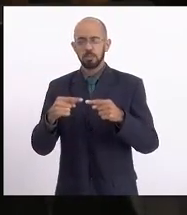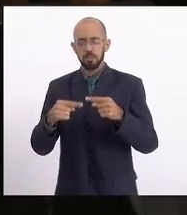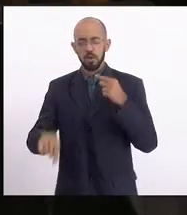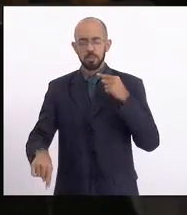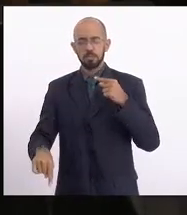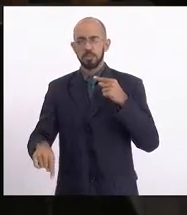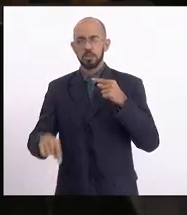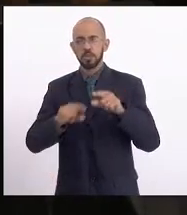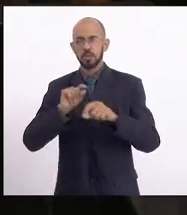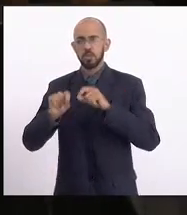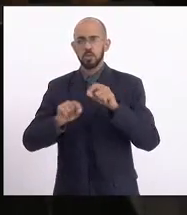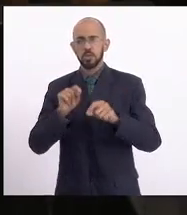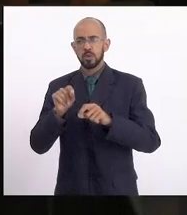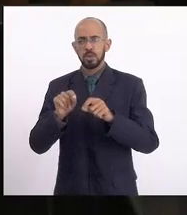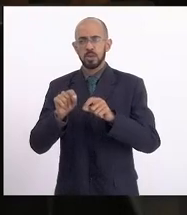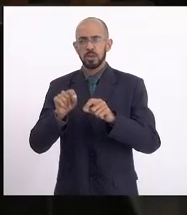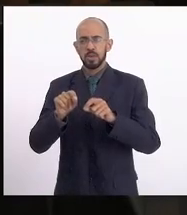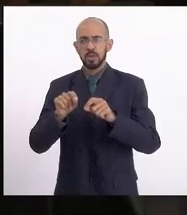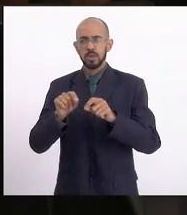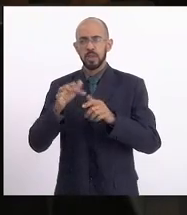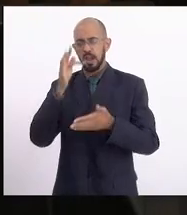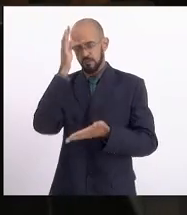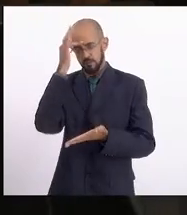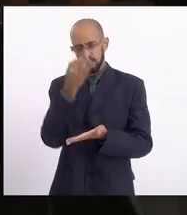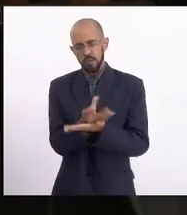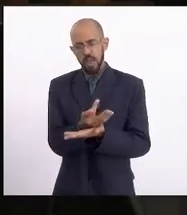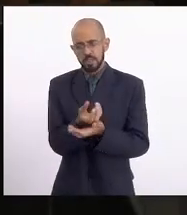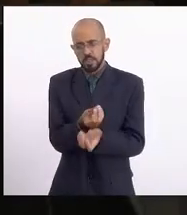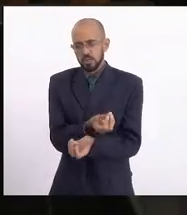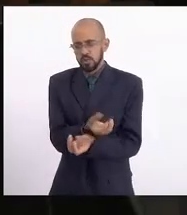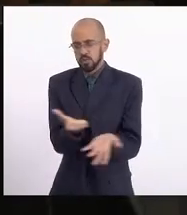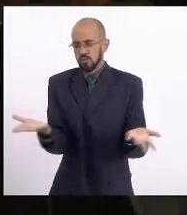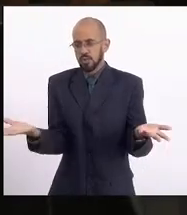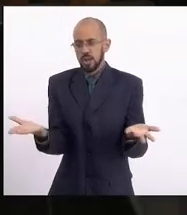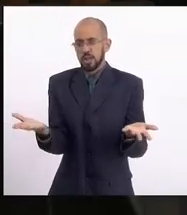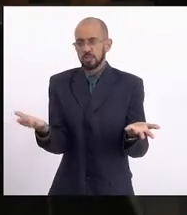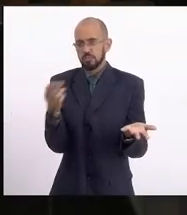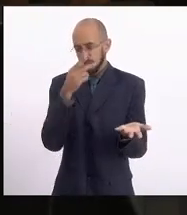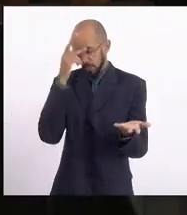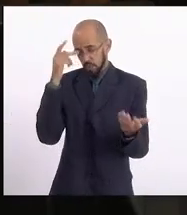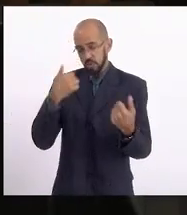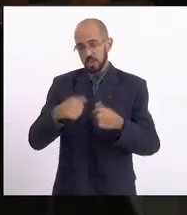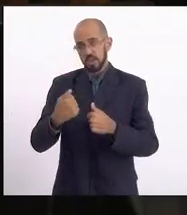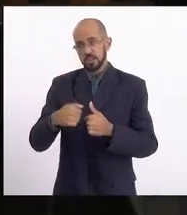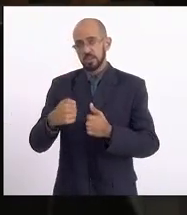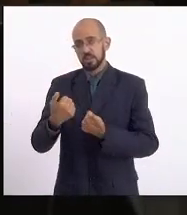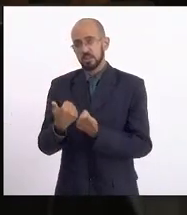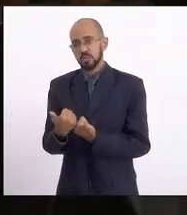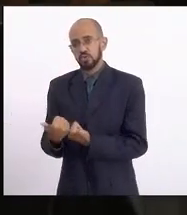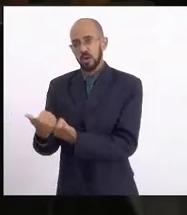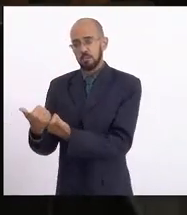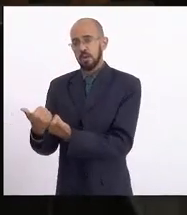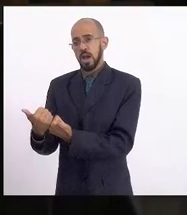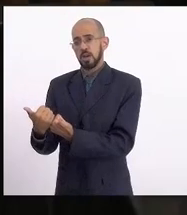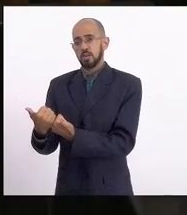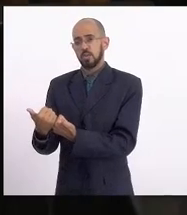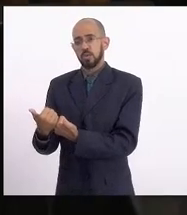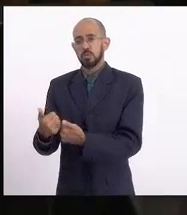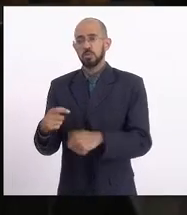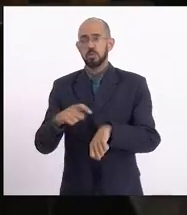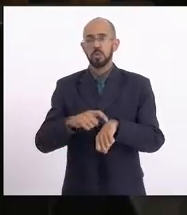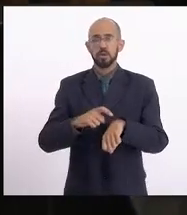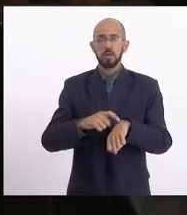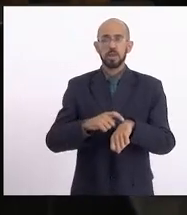do que a fé venha a ser levada até aquelas pessoas que necessitam de um amparo. Até porque, nessa época de